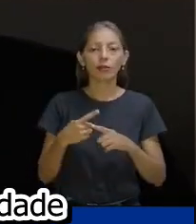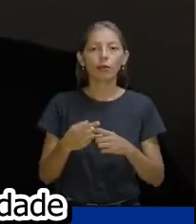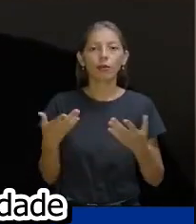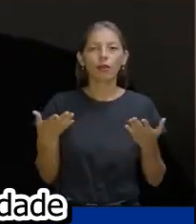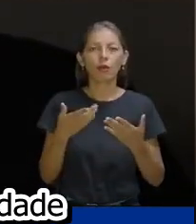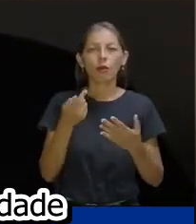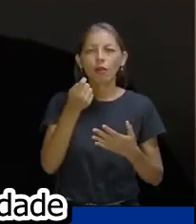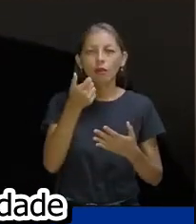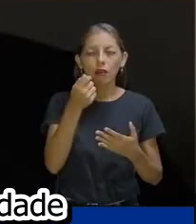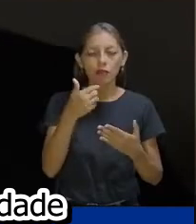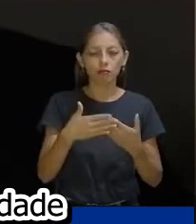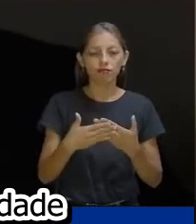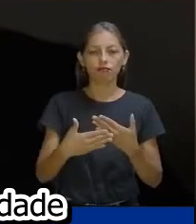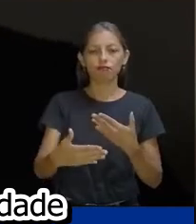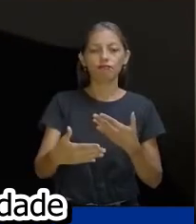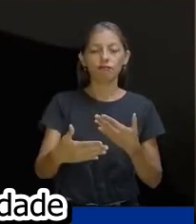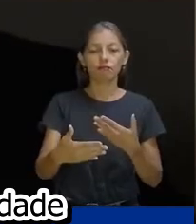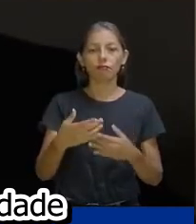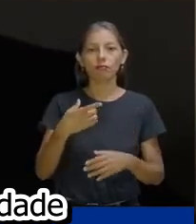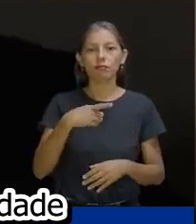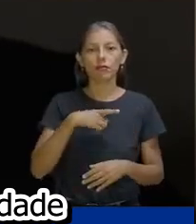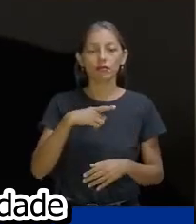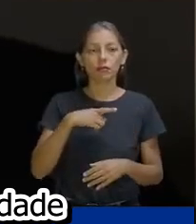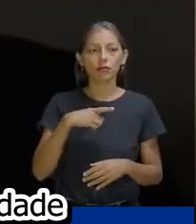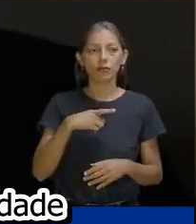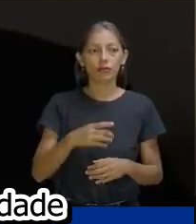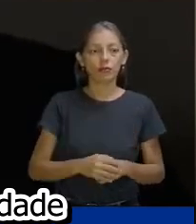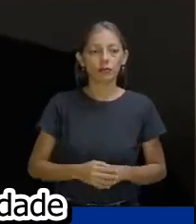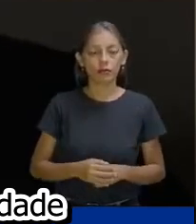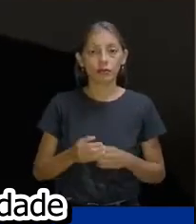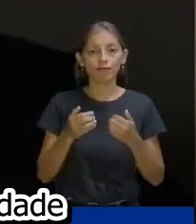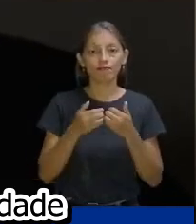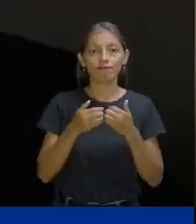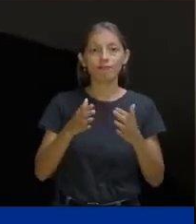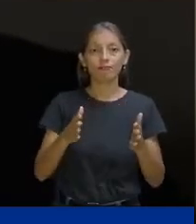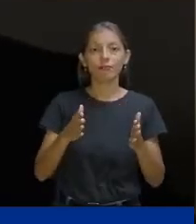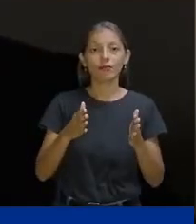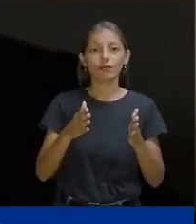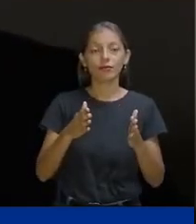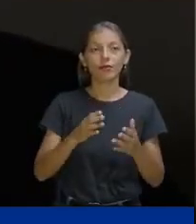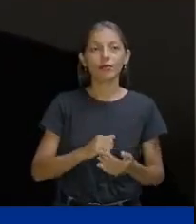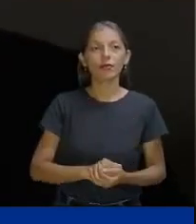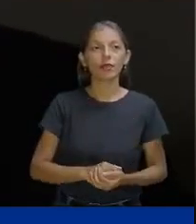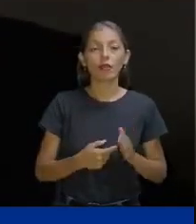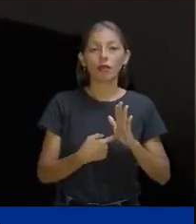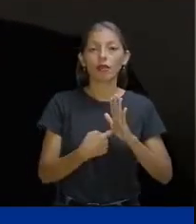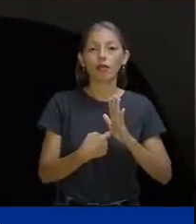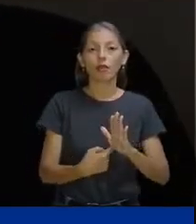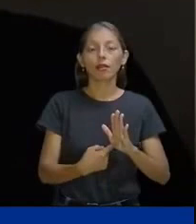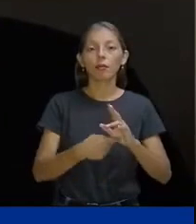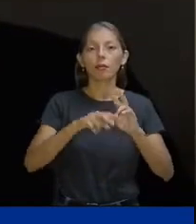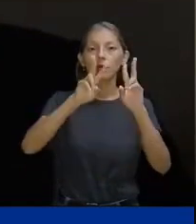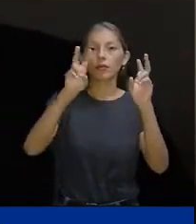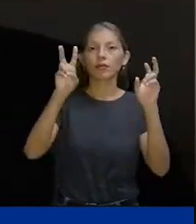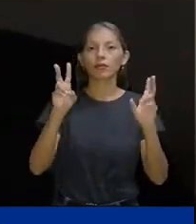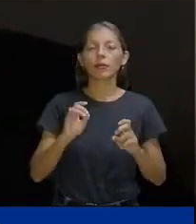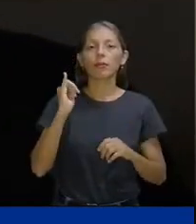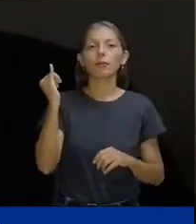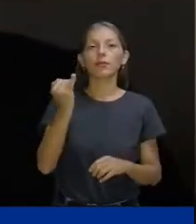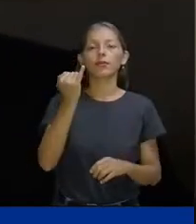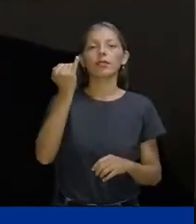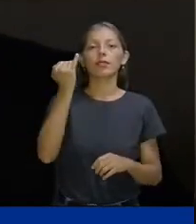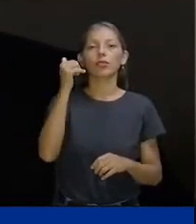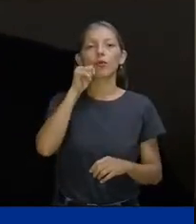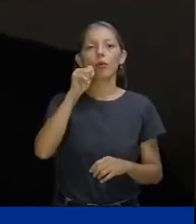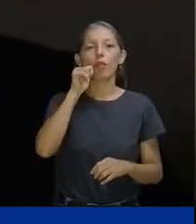pouco uma solenidade de abertura de uma exposição muito importante, que retrata as mulheres protagonistas